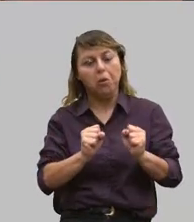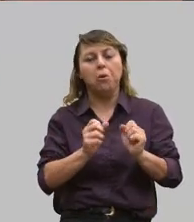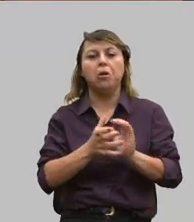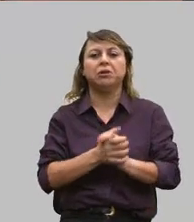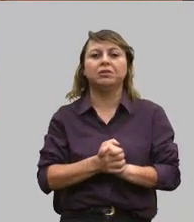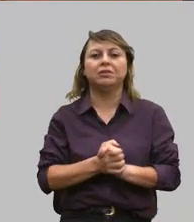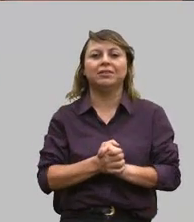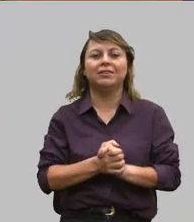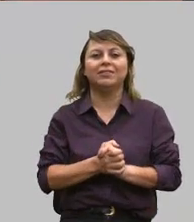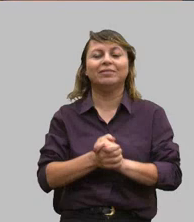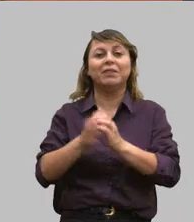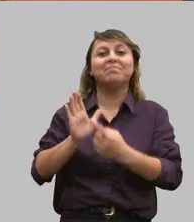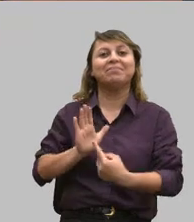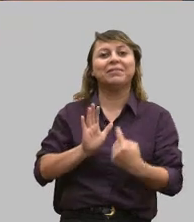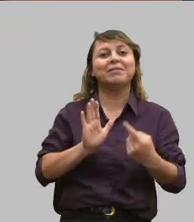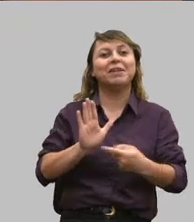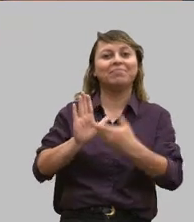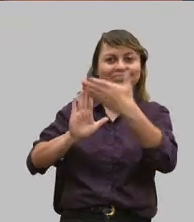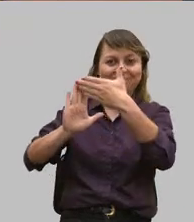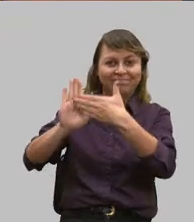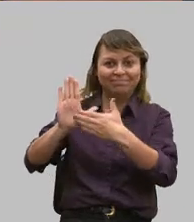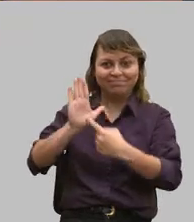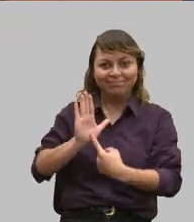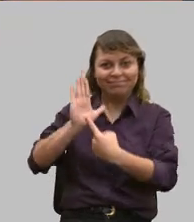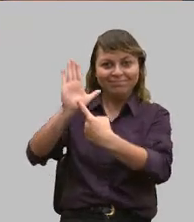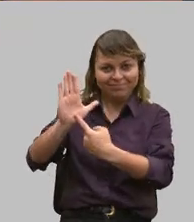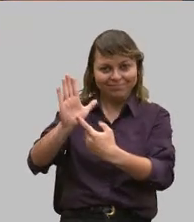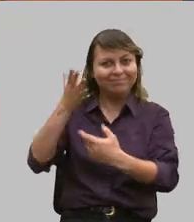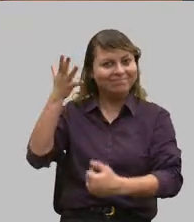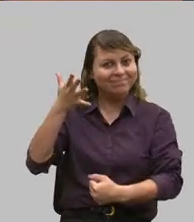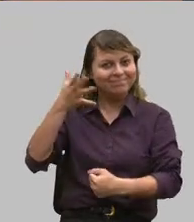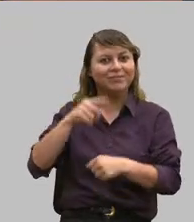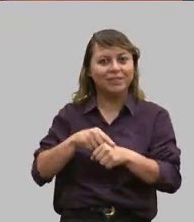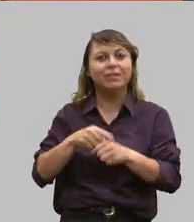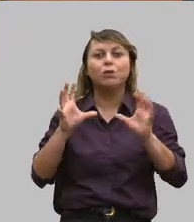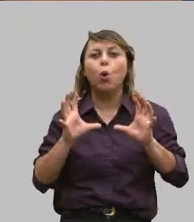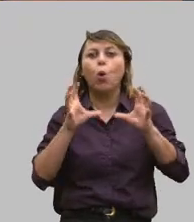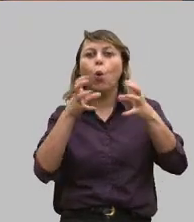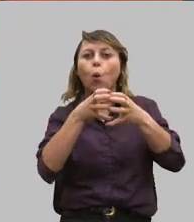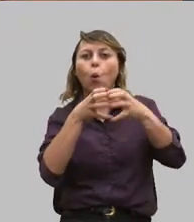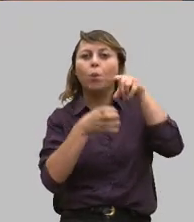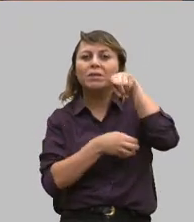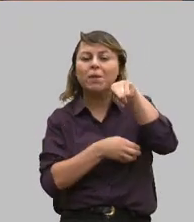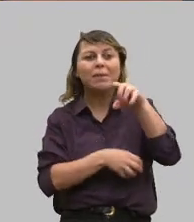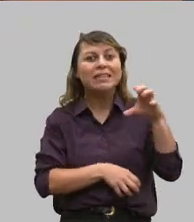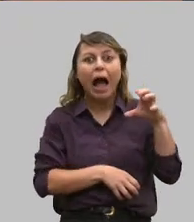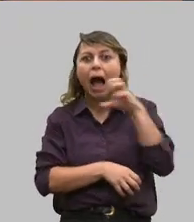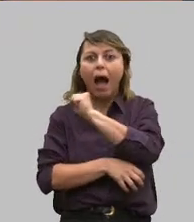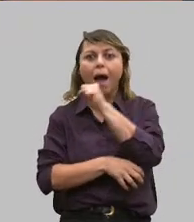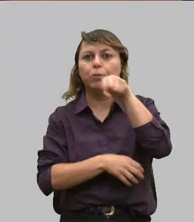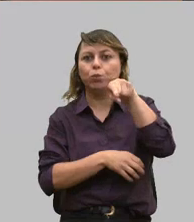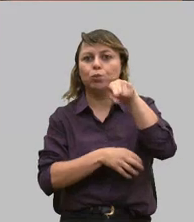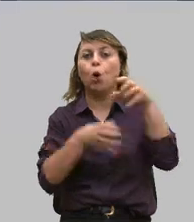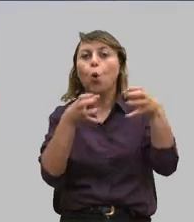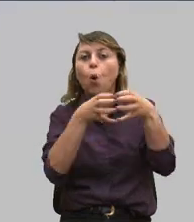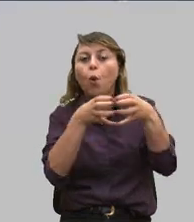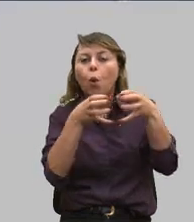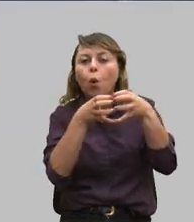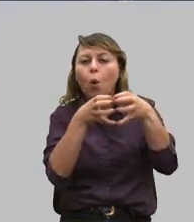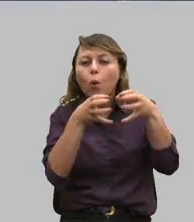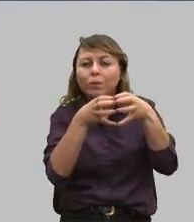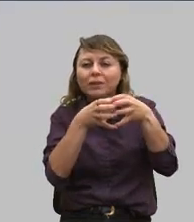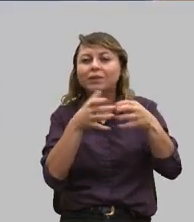dever de casa para Camila e Lu Fernando de mandar pra comissão de saúde o mais rápido possível até sem burocracia sem